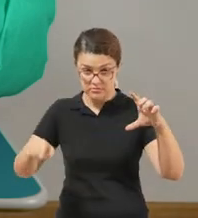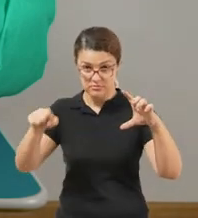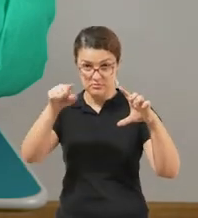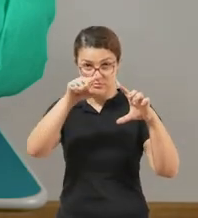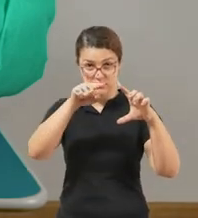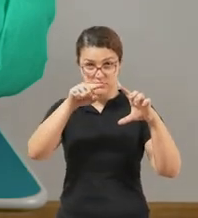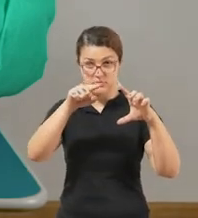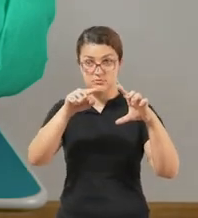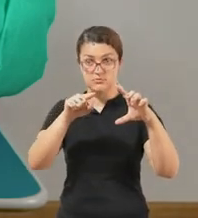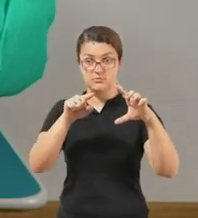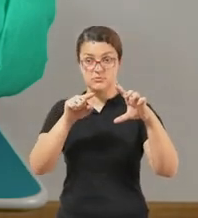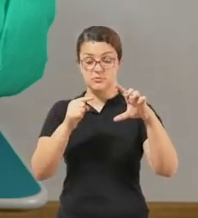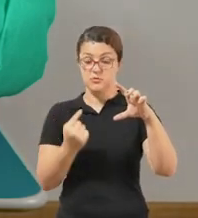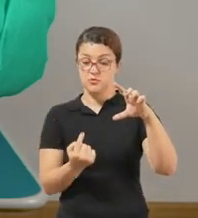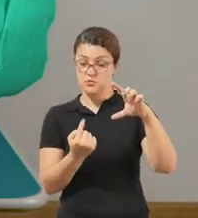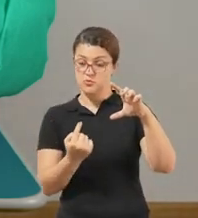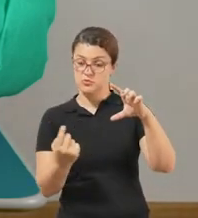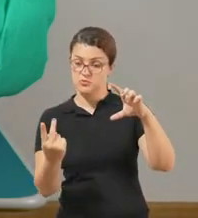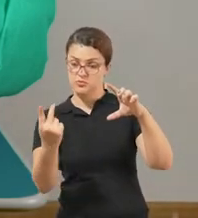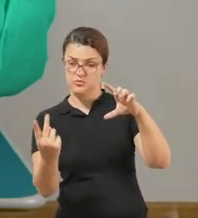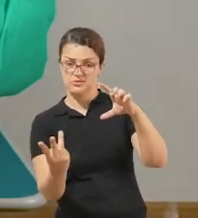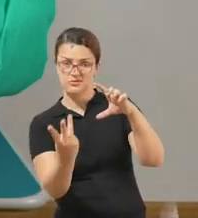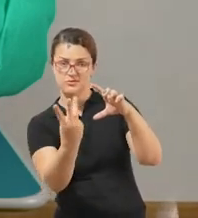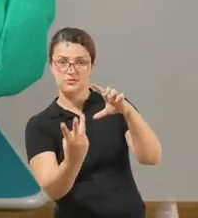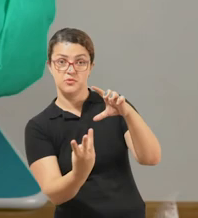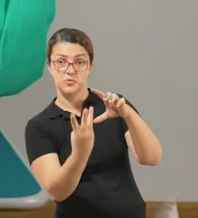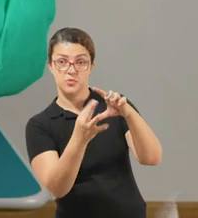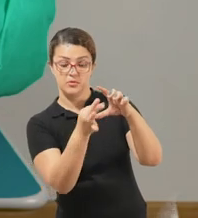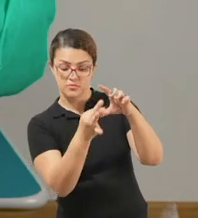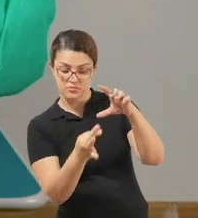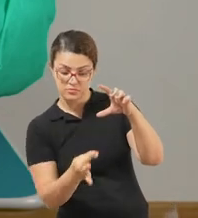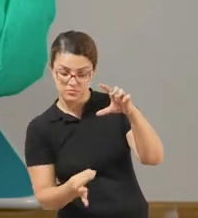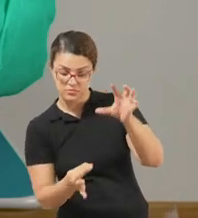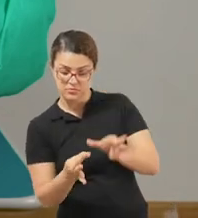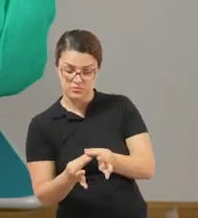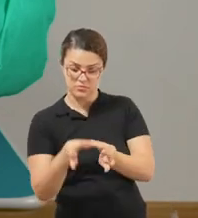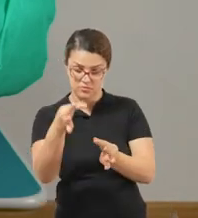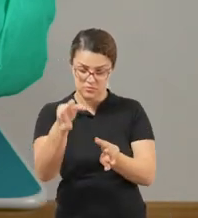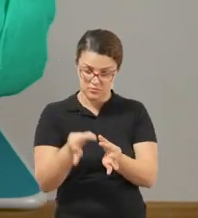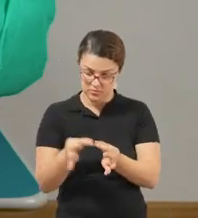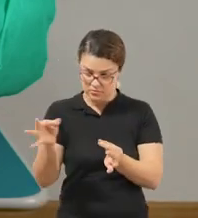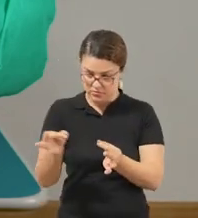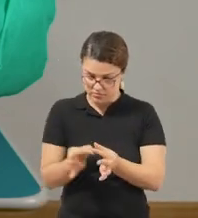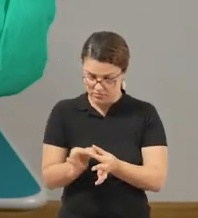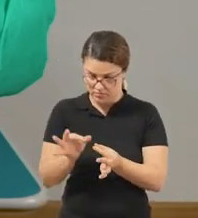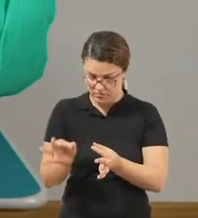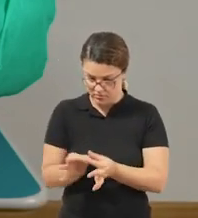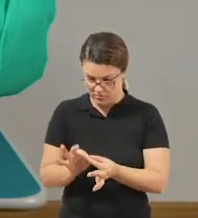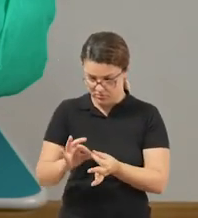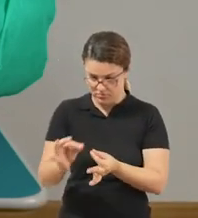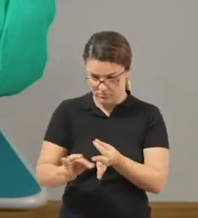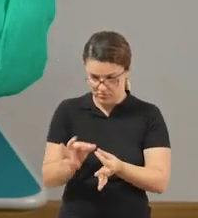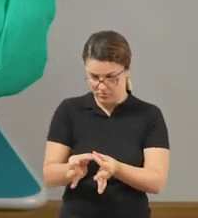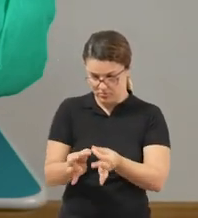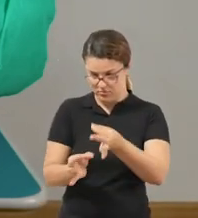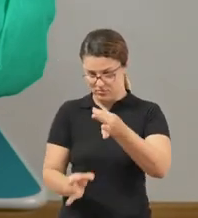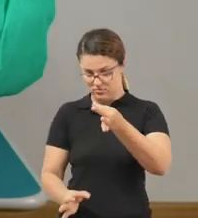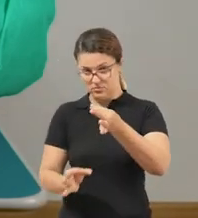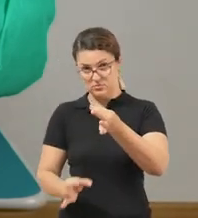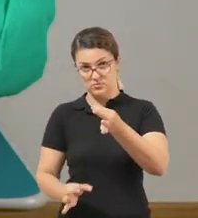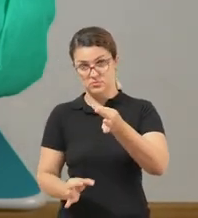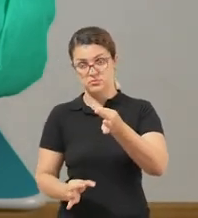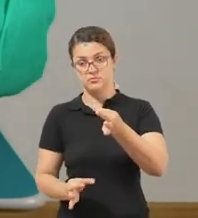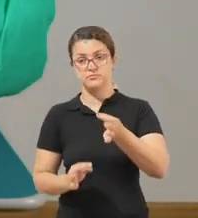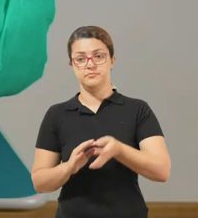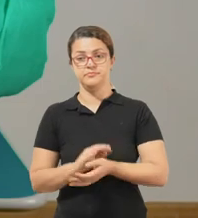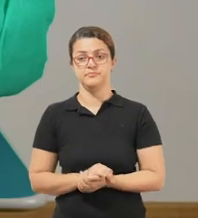do círculo, como tá esse daqui, dar um nó mais abaixo e deixar aqui um pouquinho do fio